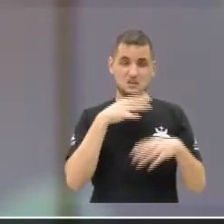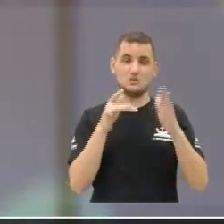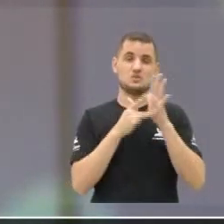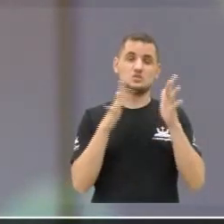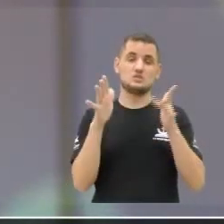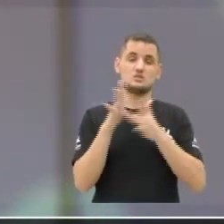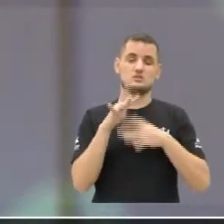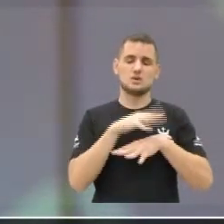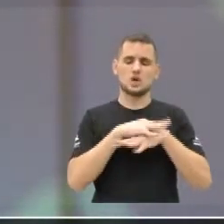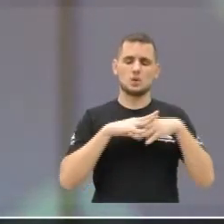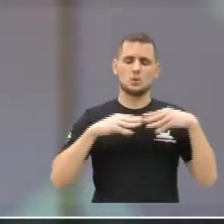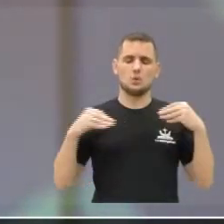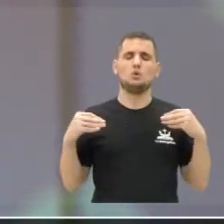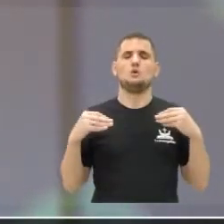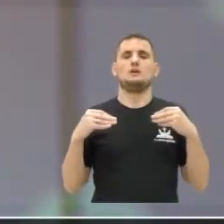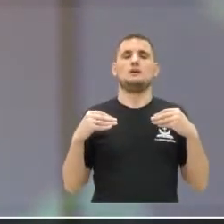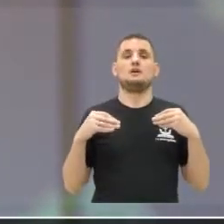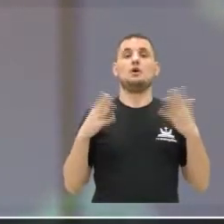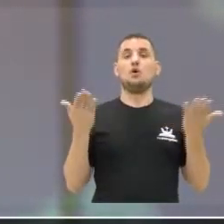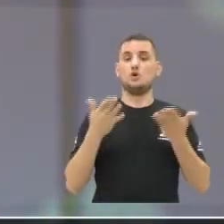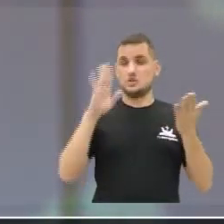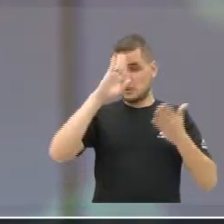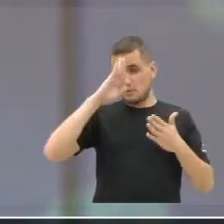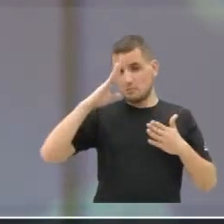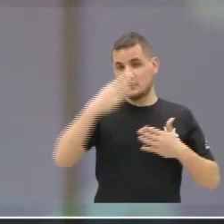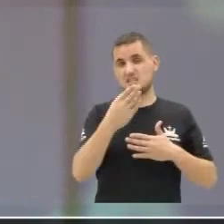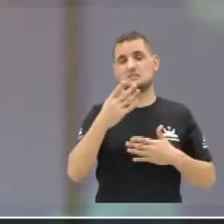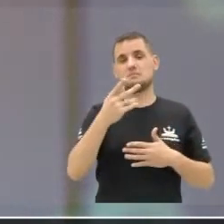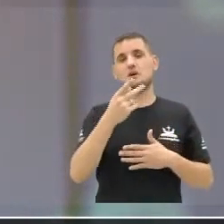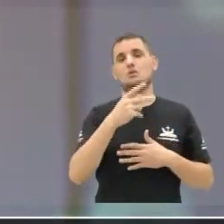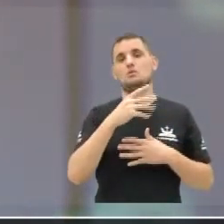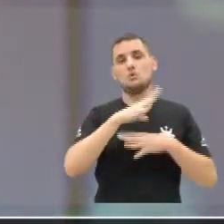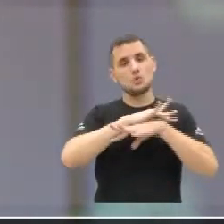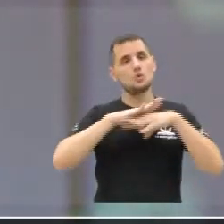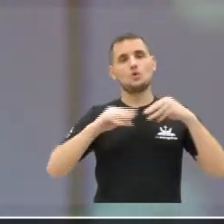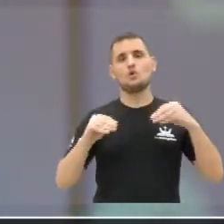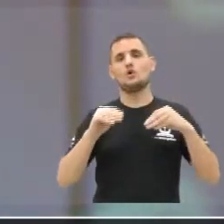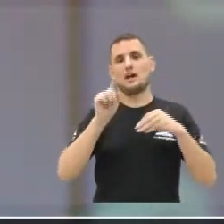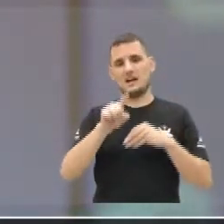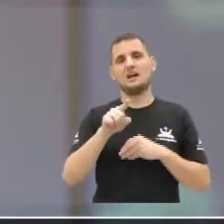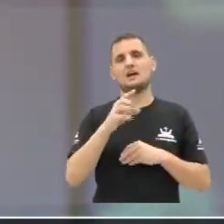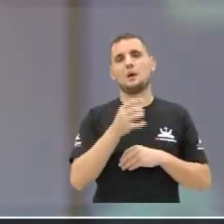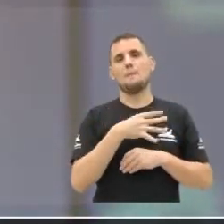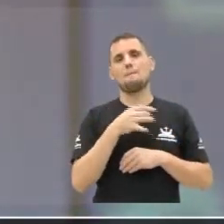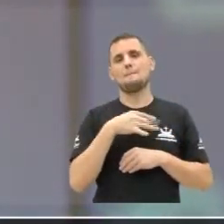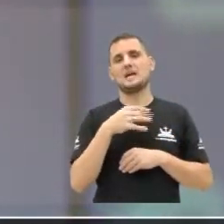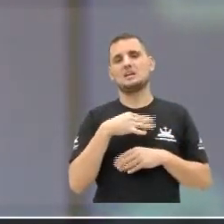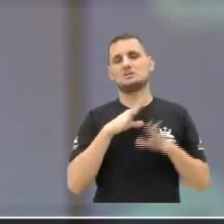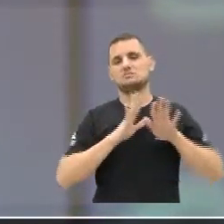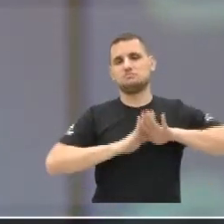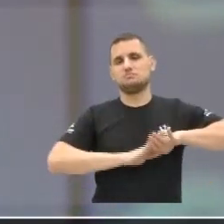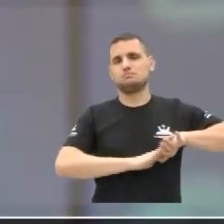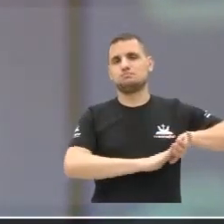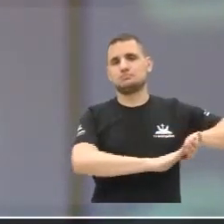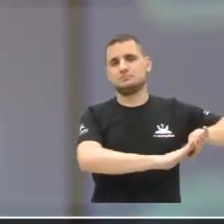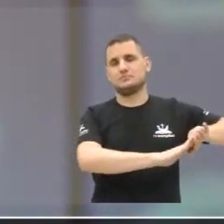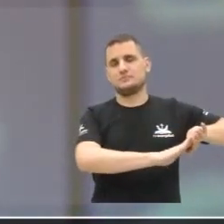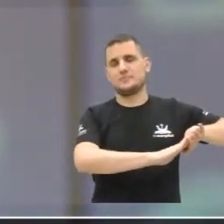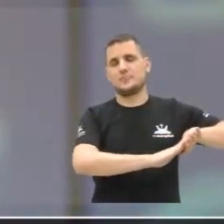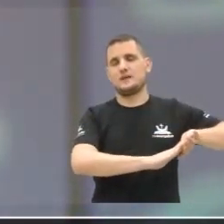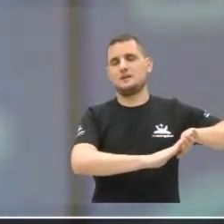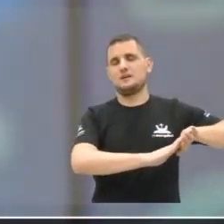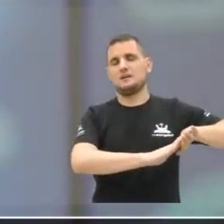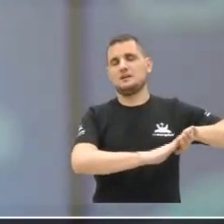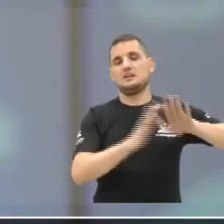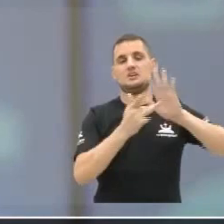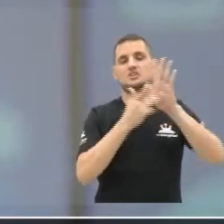hoje essa vai ser a principal cura que Deus vai realizar no teu coração, tirando de você o medo. Amém. E